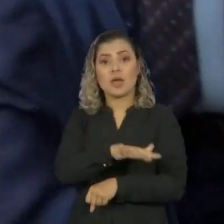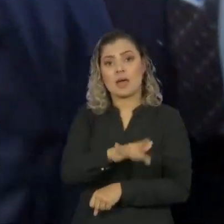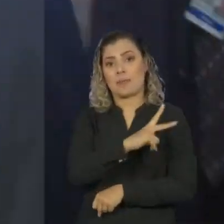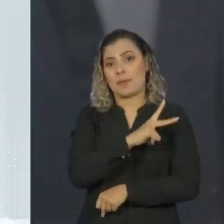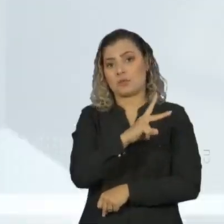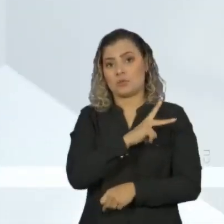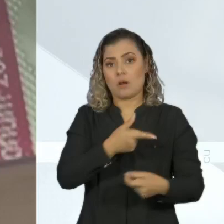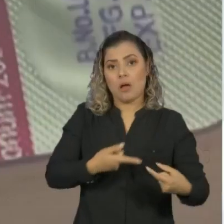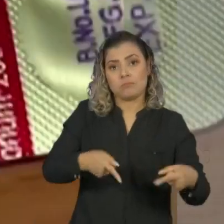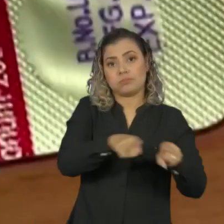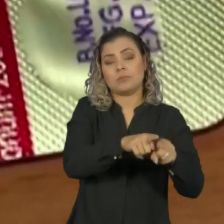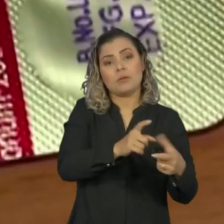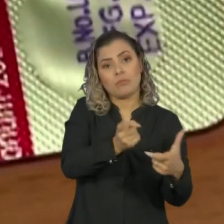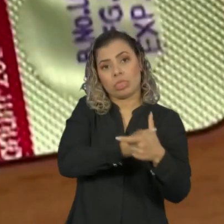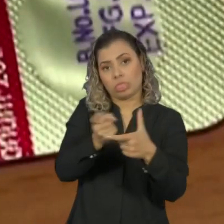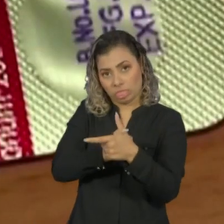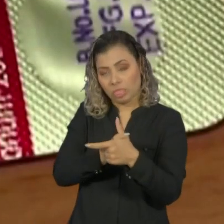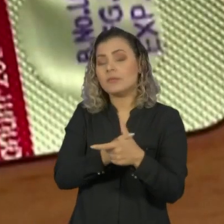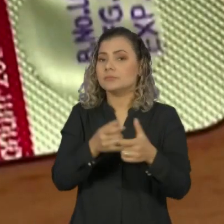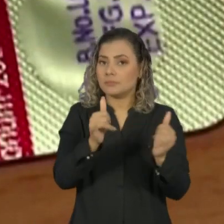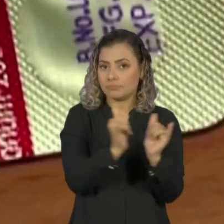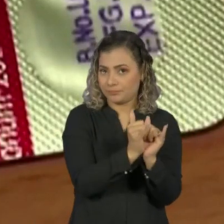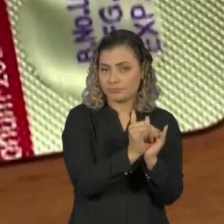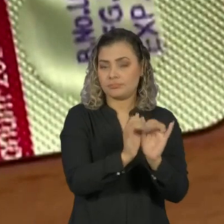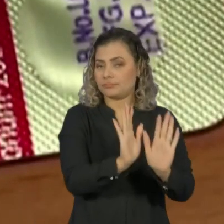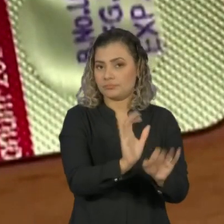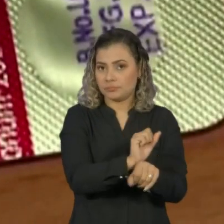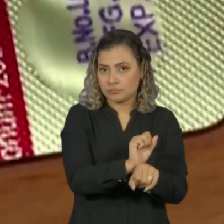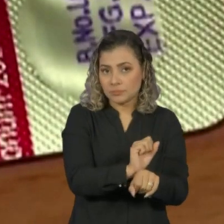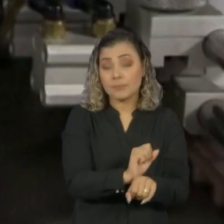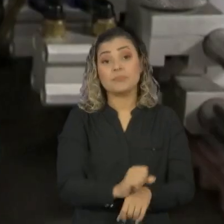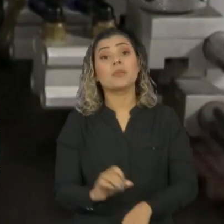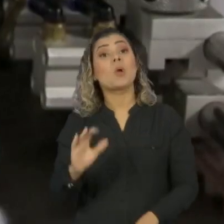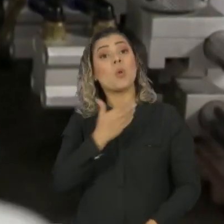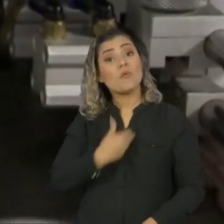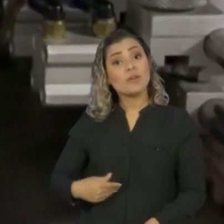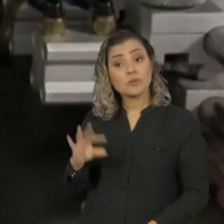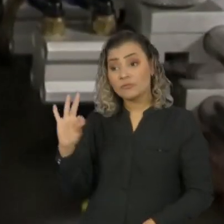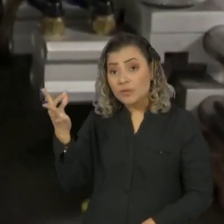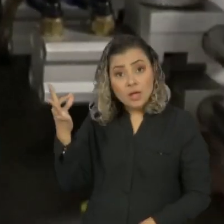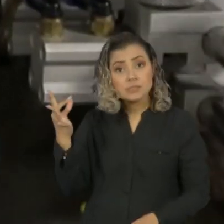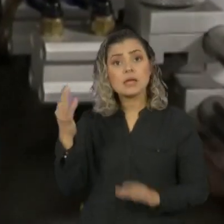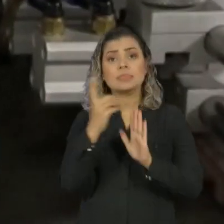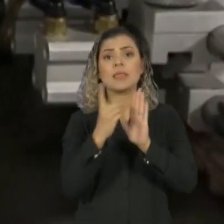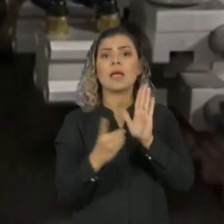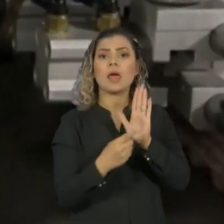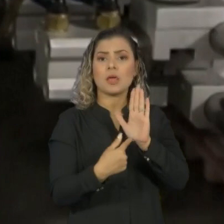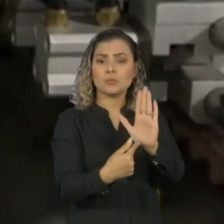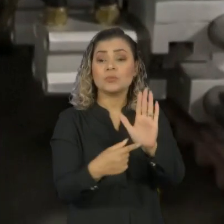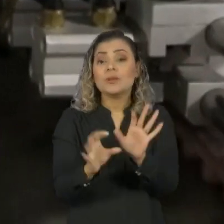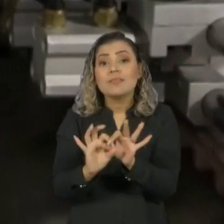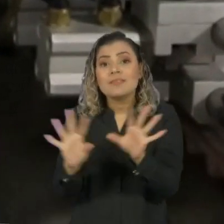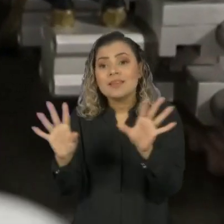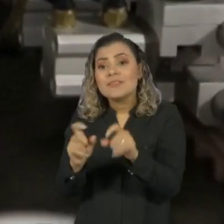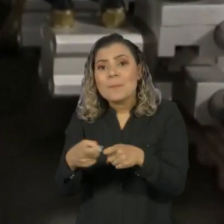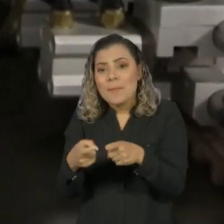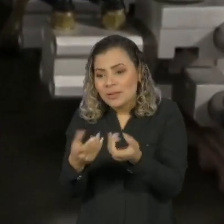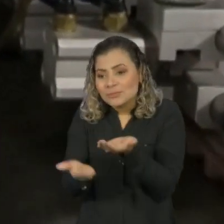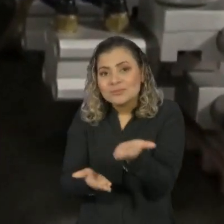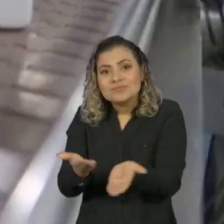privado. O governo francês revogou o decreto que permitia a médicos de